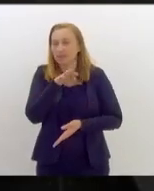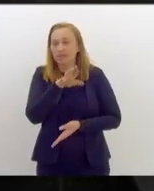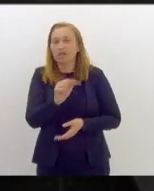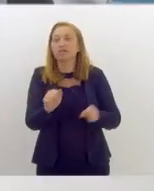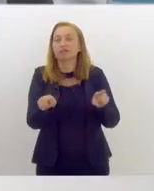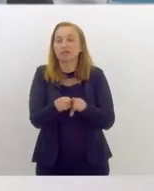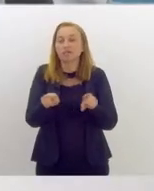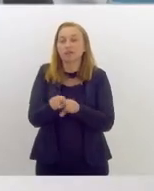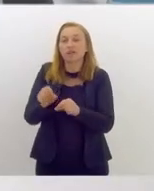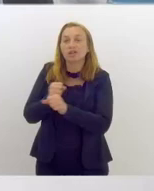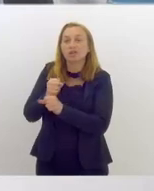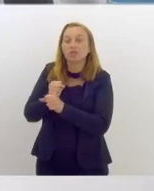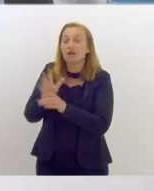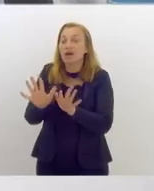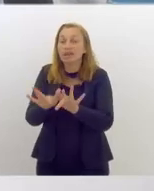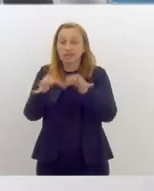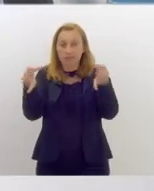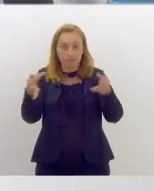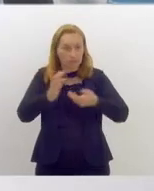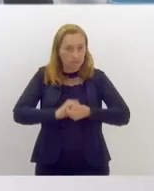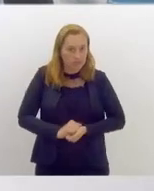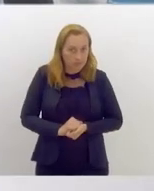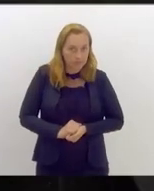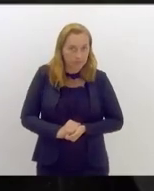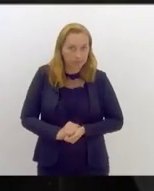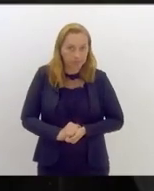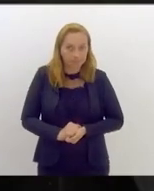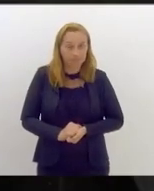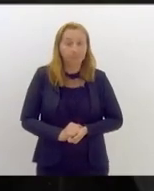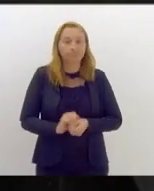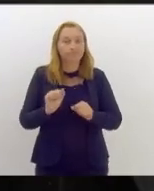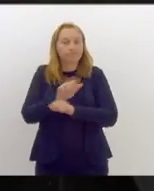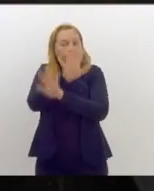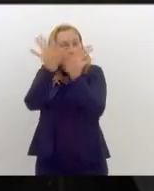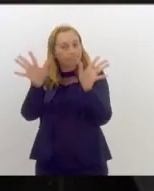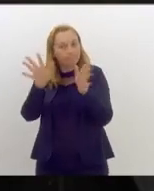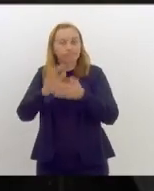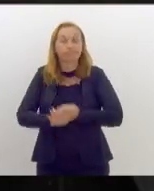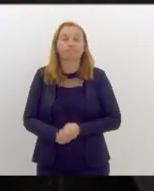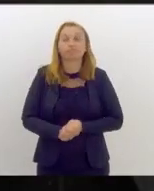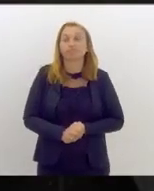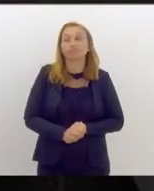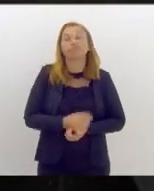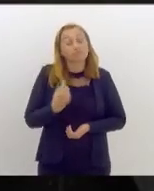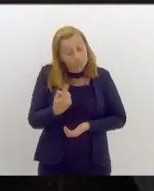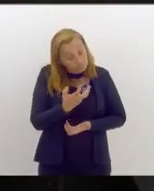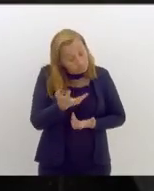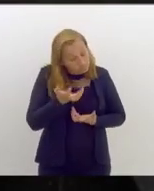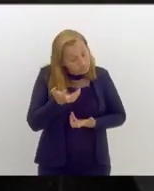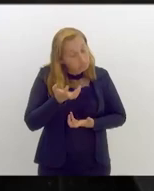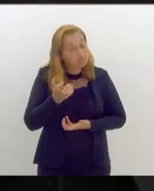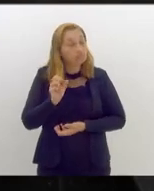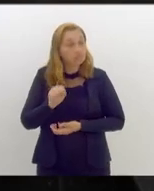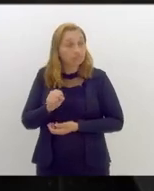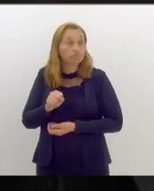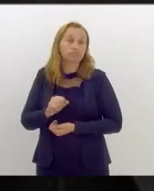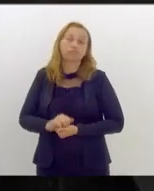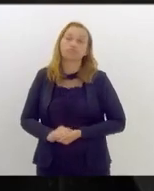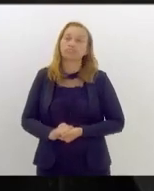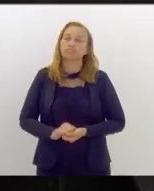perda anual é simples e claro é isso que nós queremos